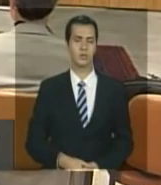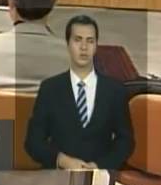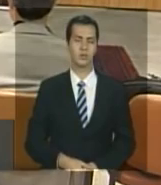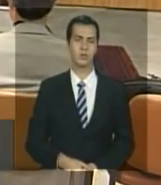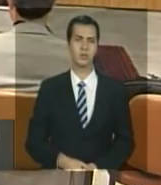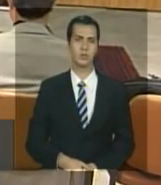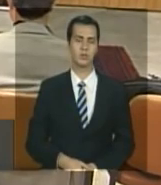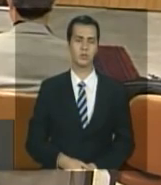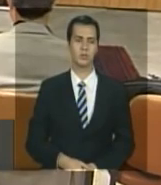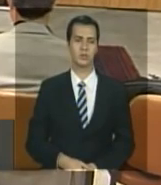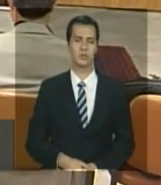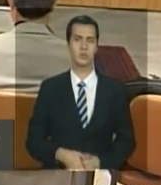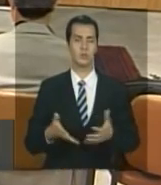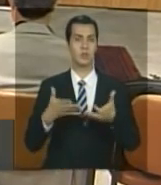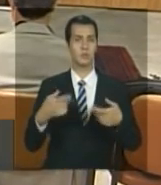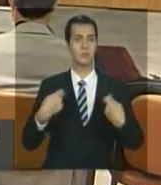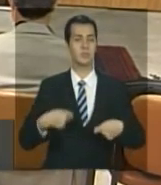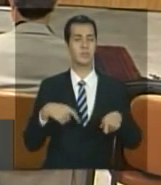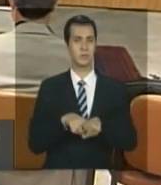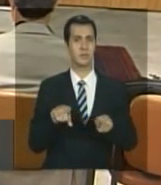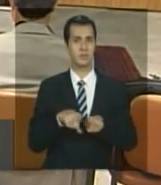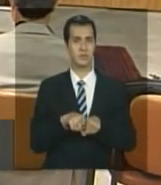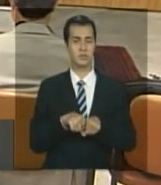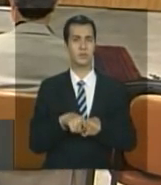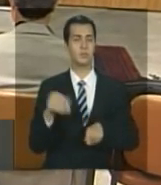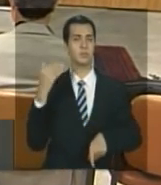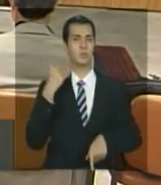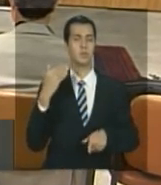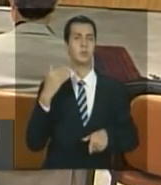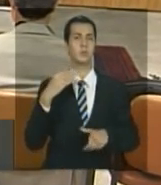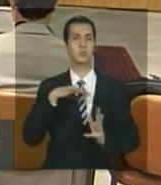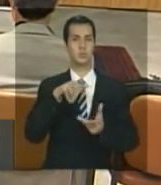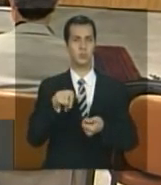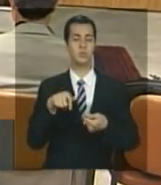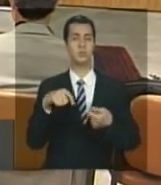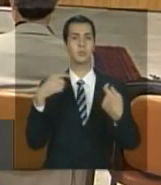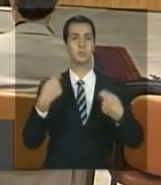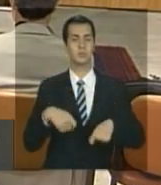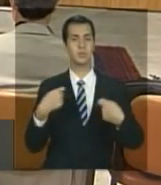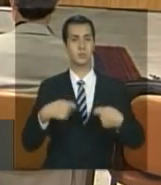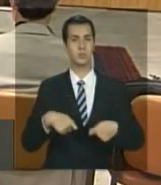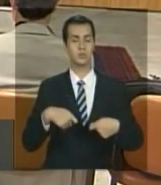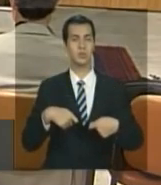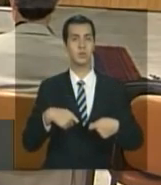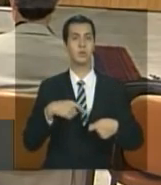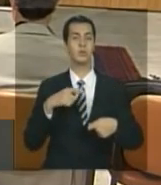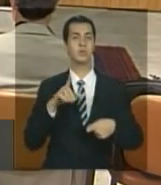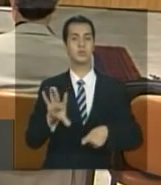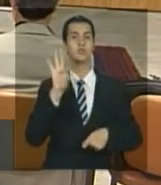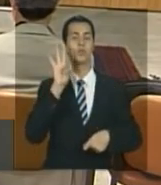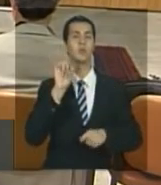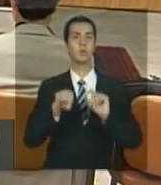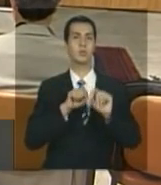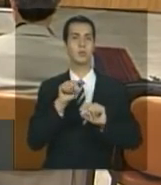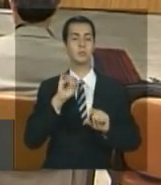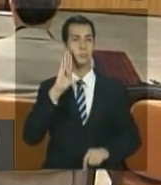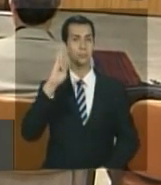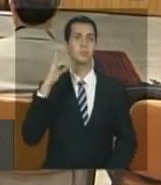anteriores, no sentido de que as nomeações para o banco sejam sempre feitas pelo critério de mérito e não apenas